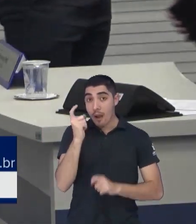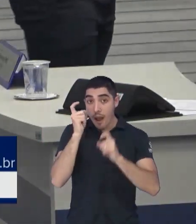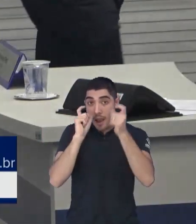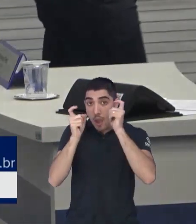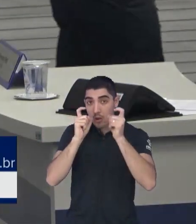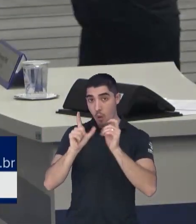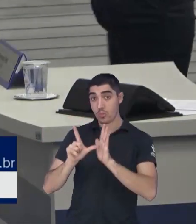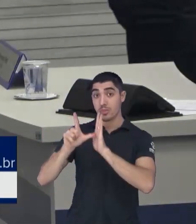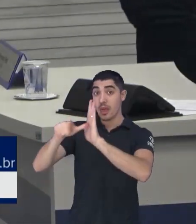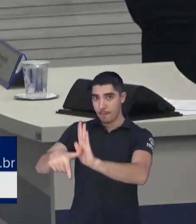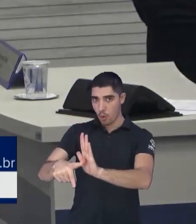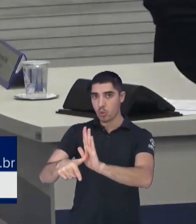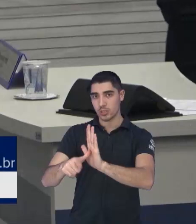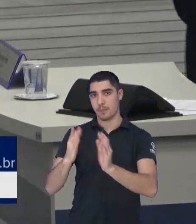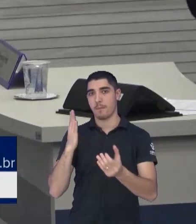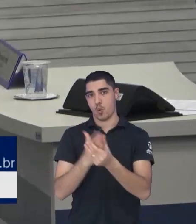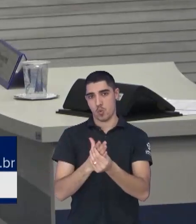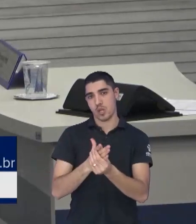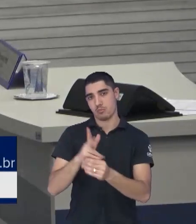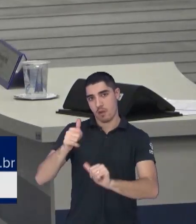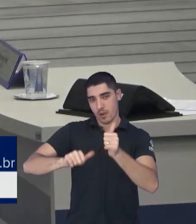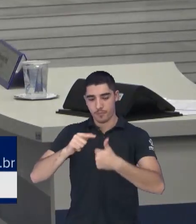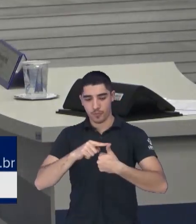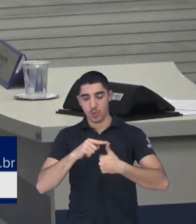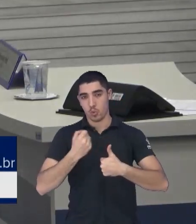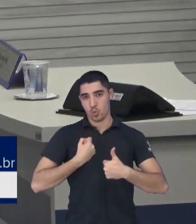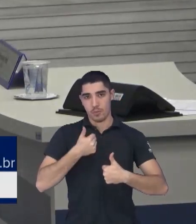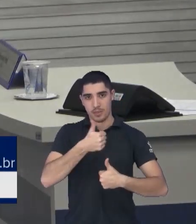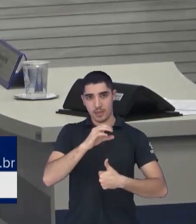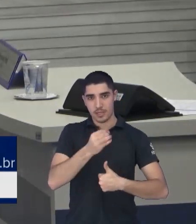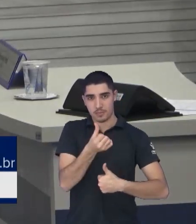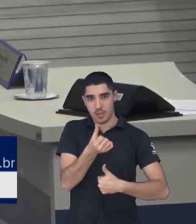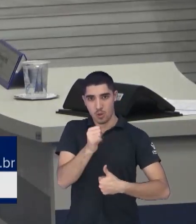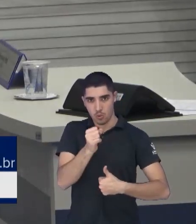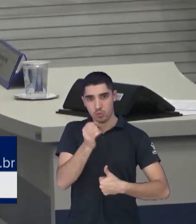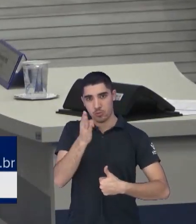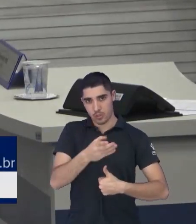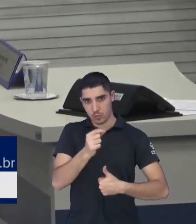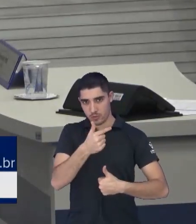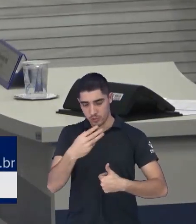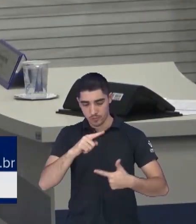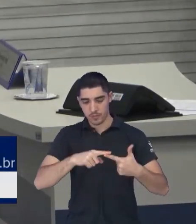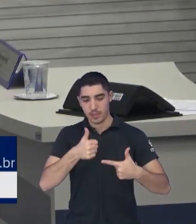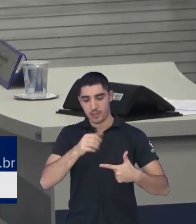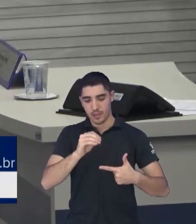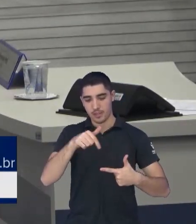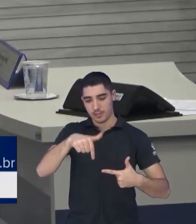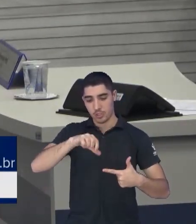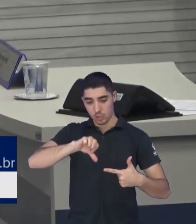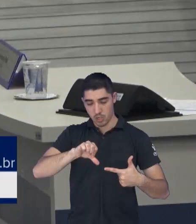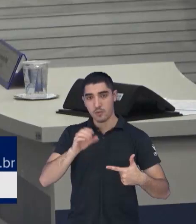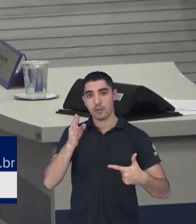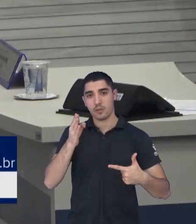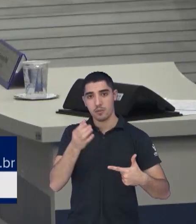dos seguintes processos. Processo 10.681/2023, processo